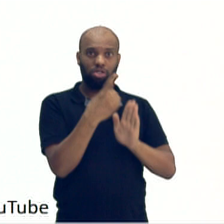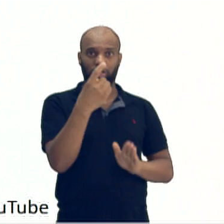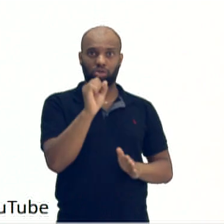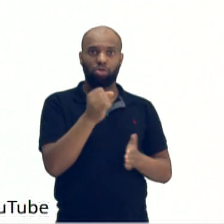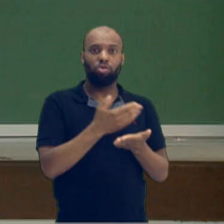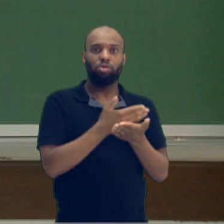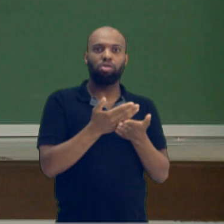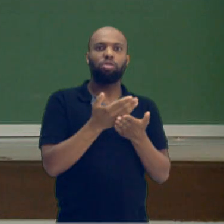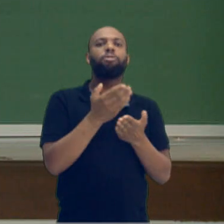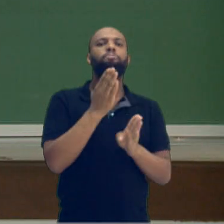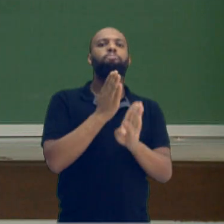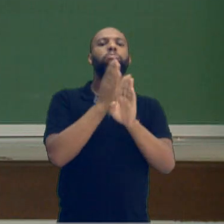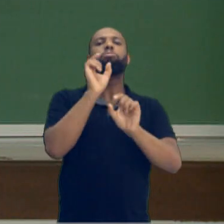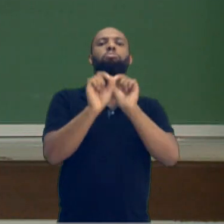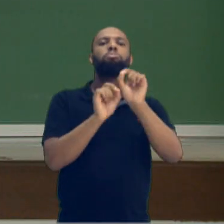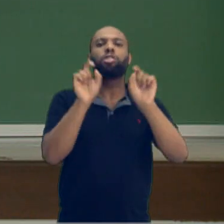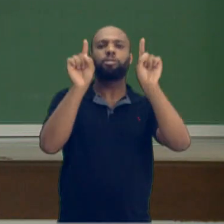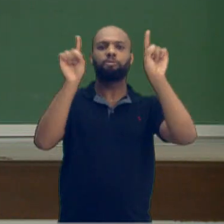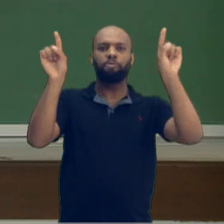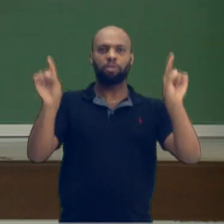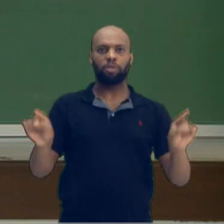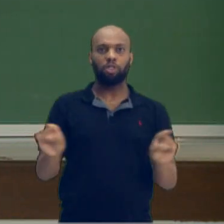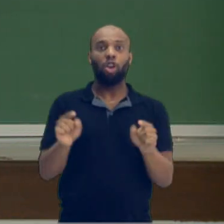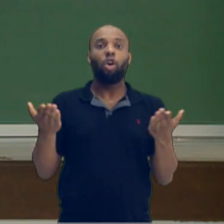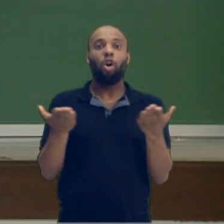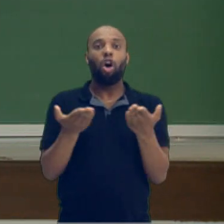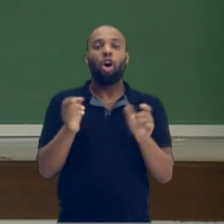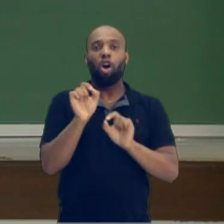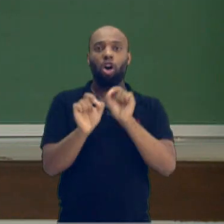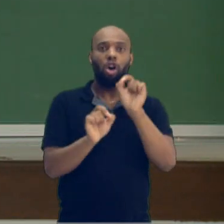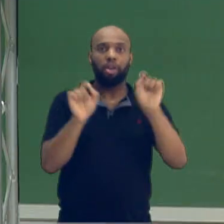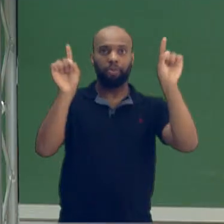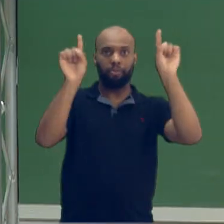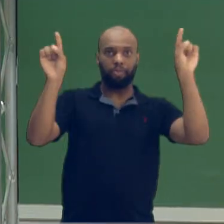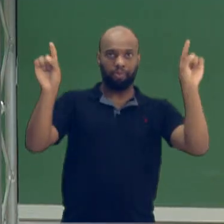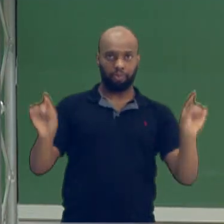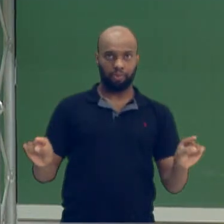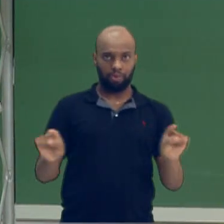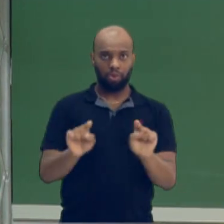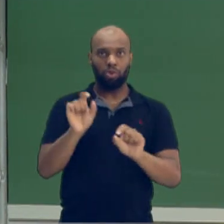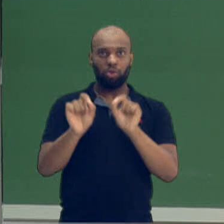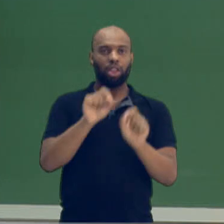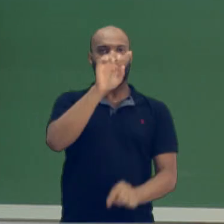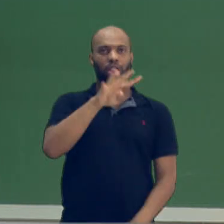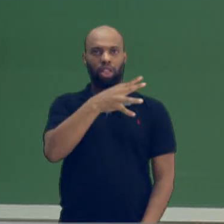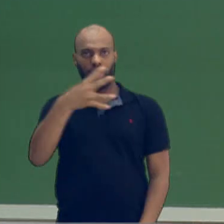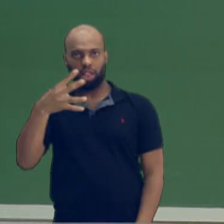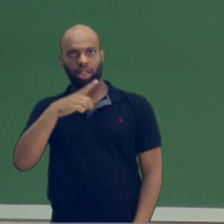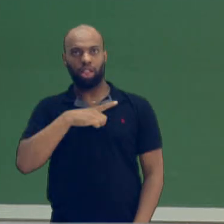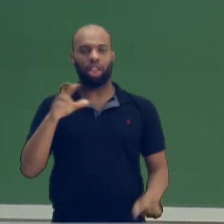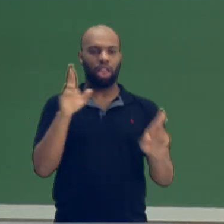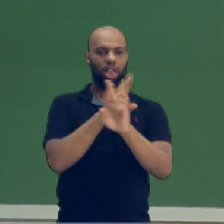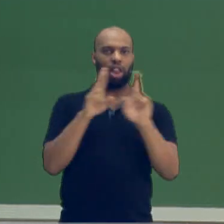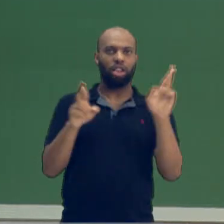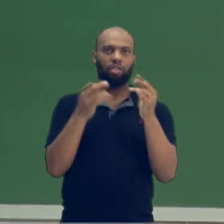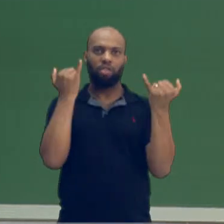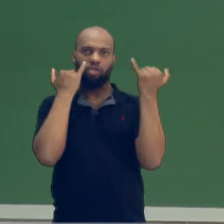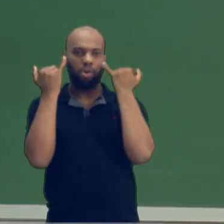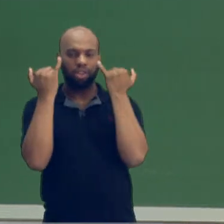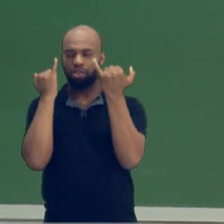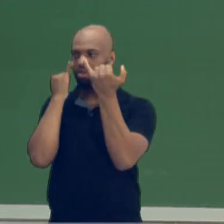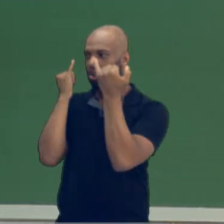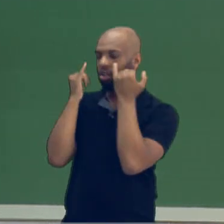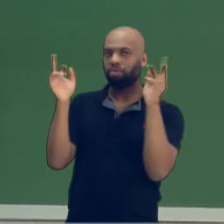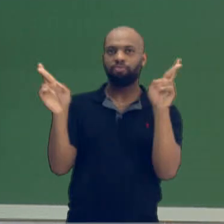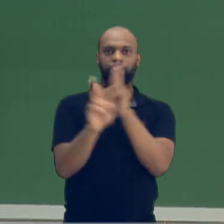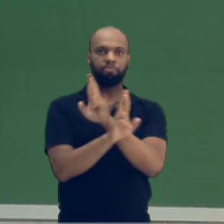seriam as matrizes, tá? Então, hoje a gente pode dizer que o quê? As matrizes são tabelas que relacionam dados numéricos,